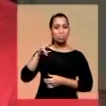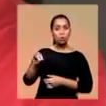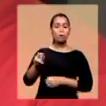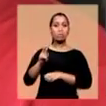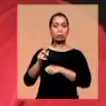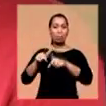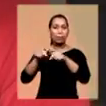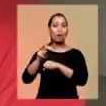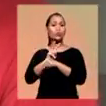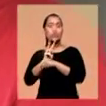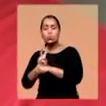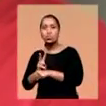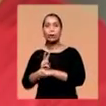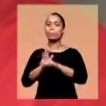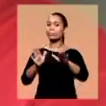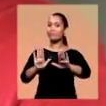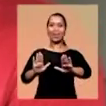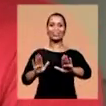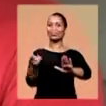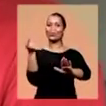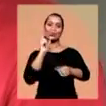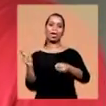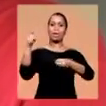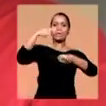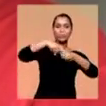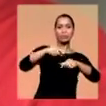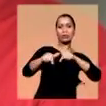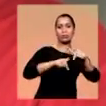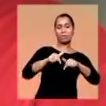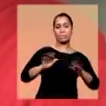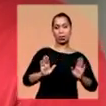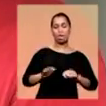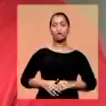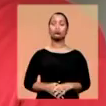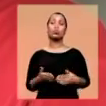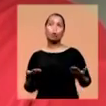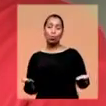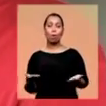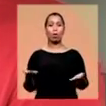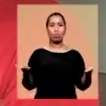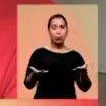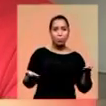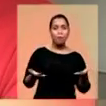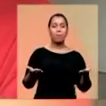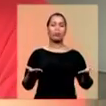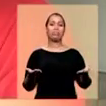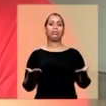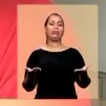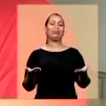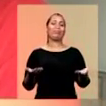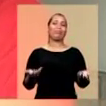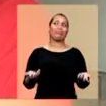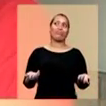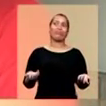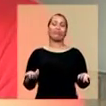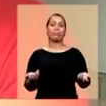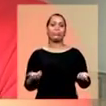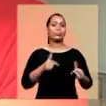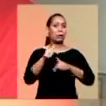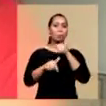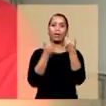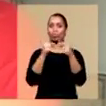como vigilante, mas não consegue se recolocar no mercado. Aí aqui eu estou sem serviço,